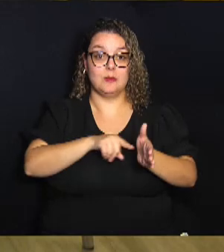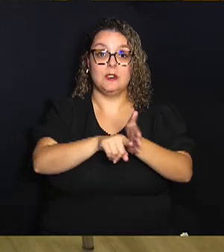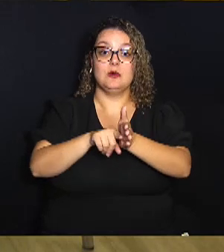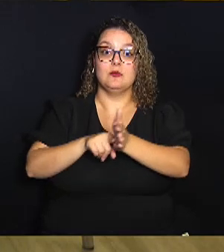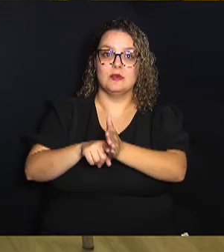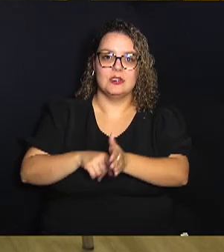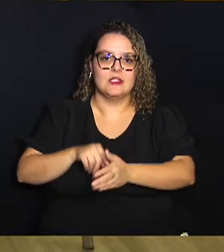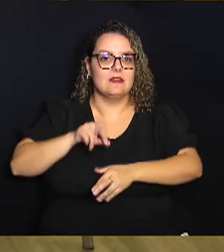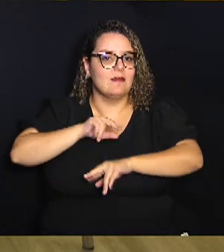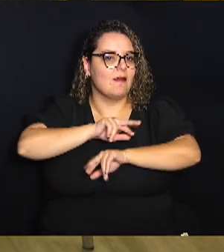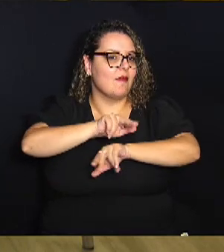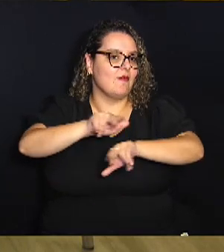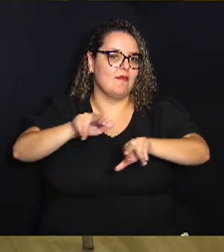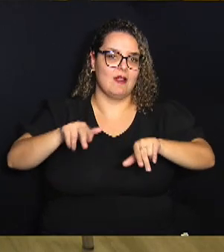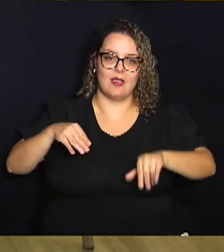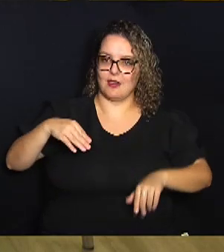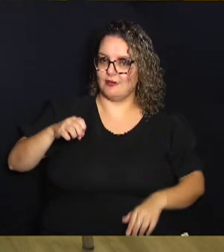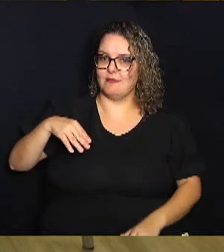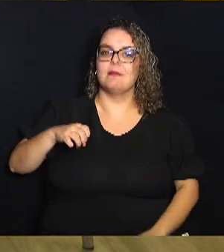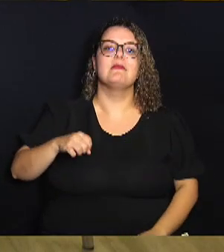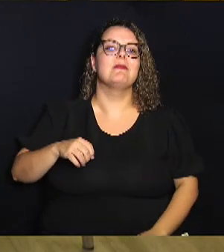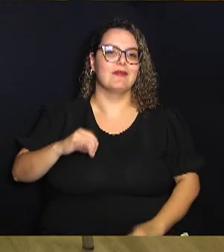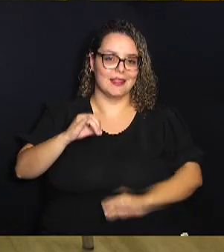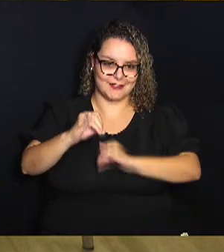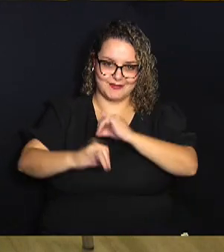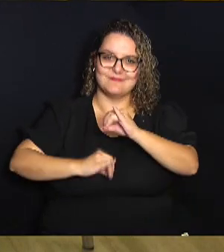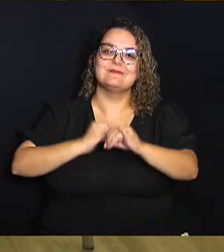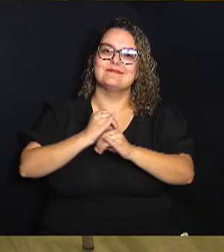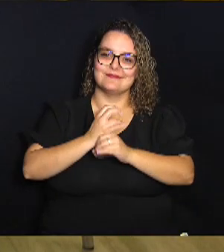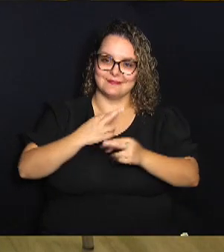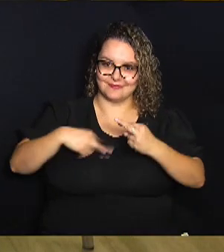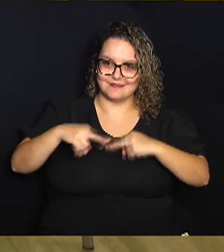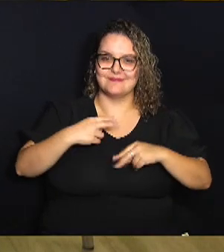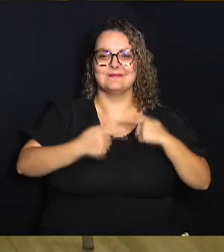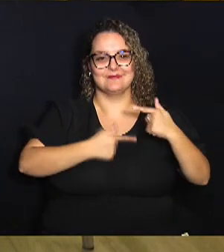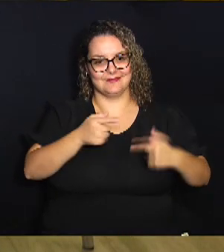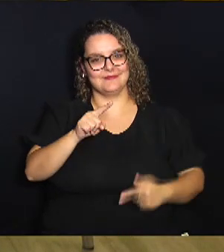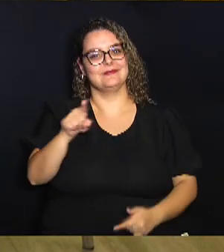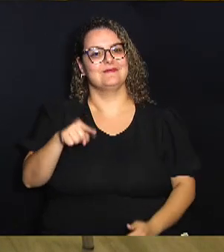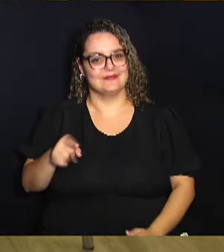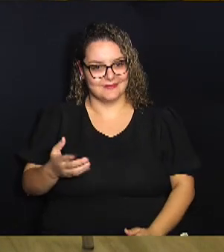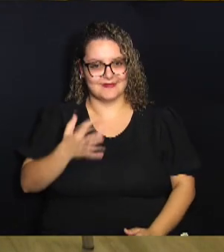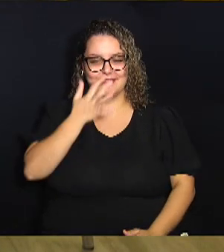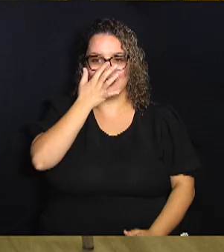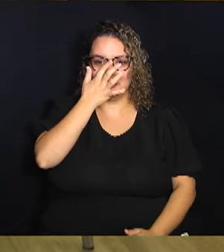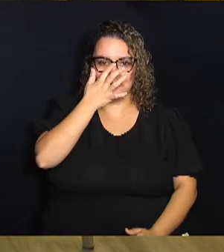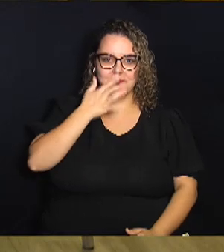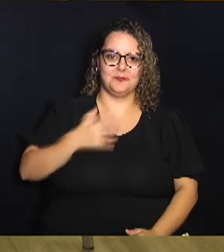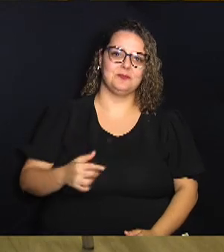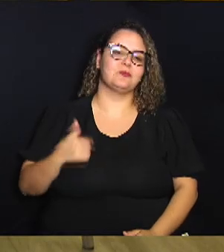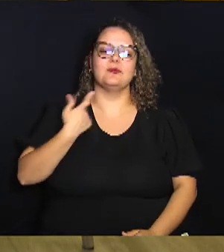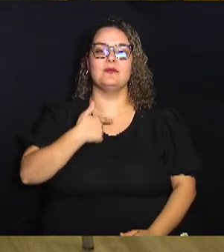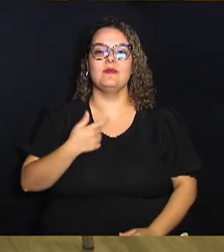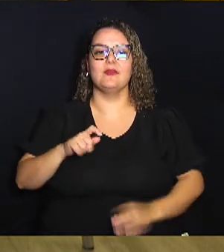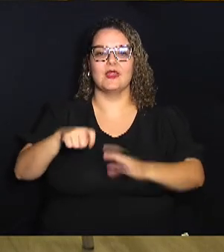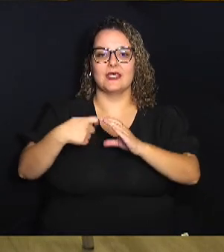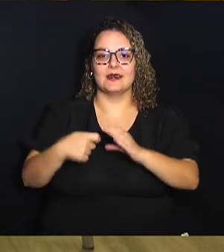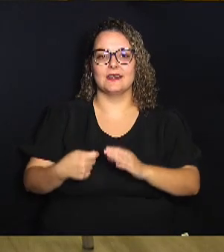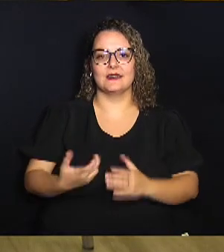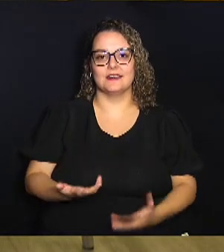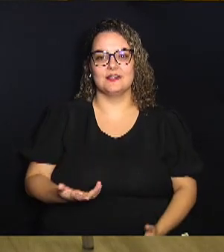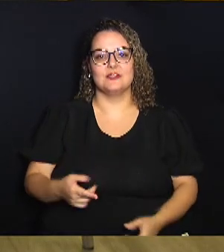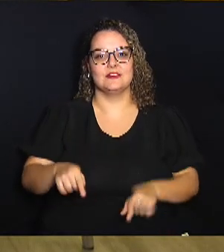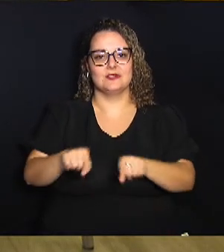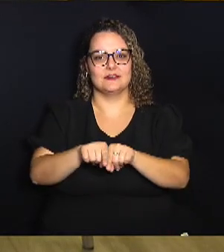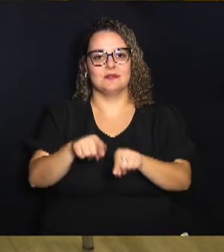tem muito meme na internet relacionado à geração Z. E a gente vai colocar um que, olha,